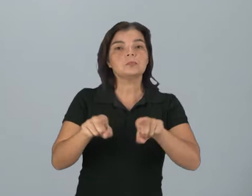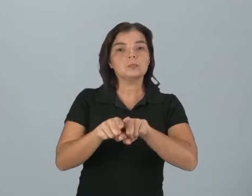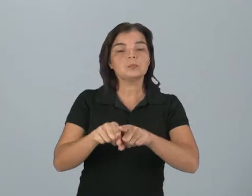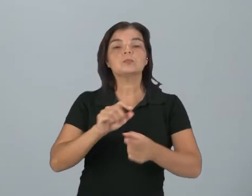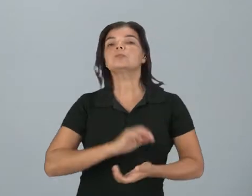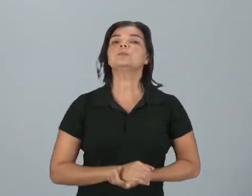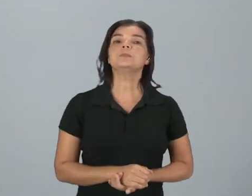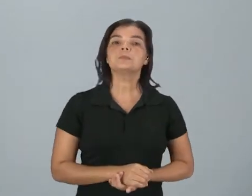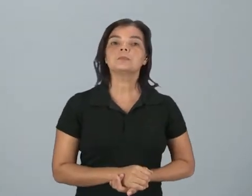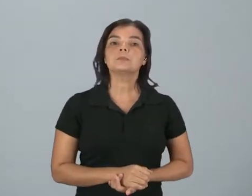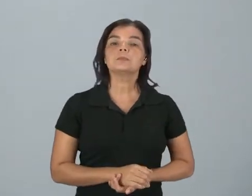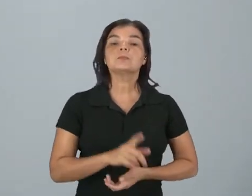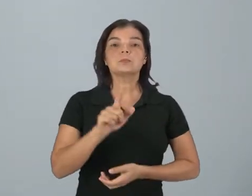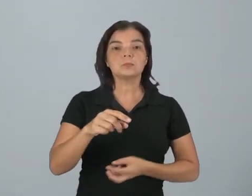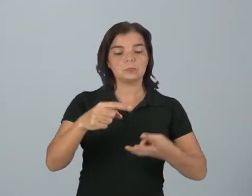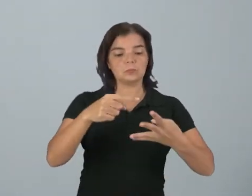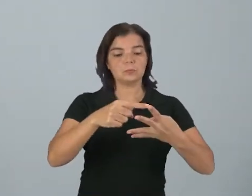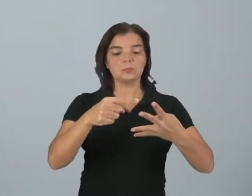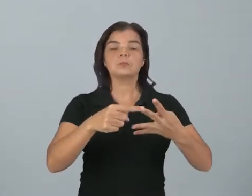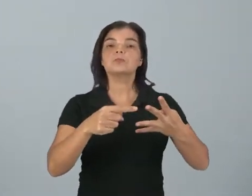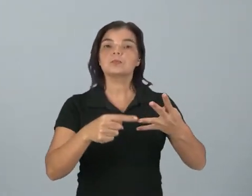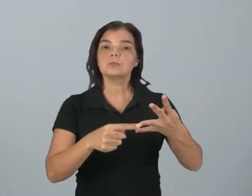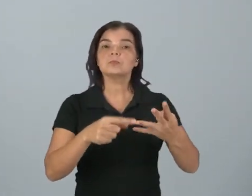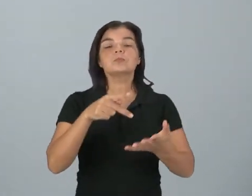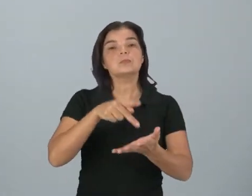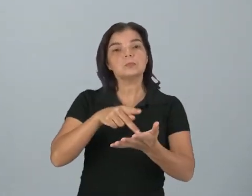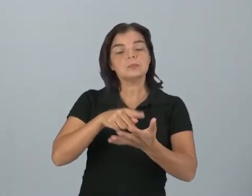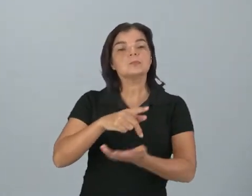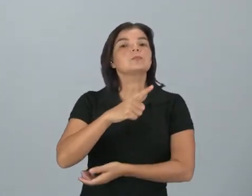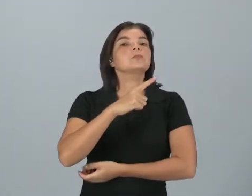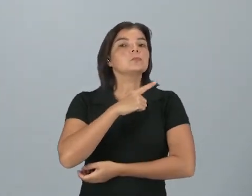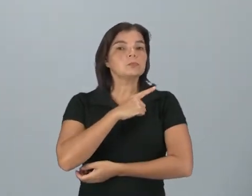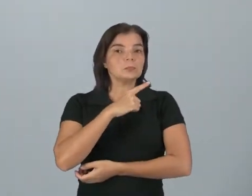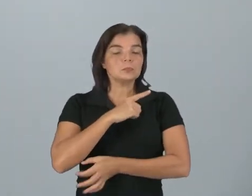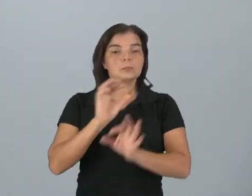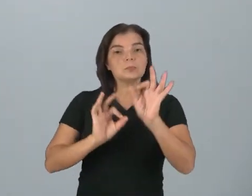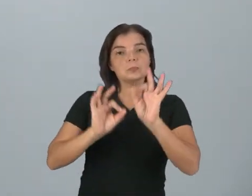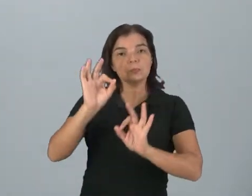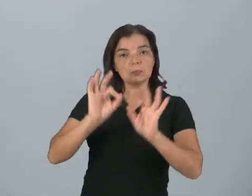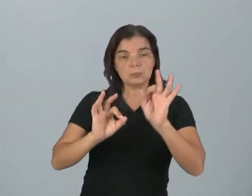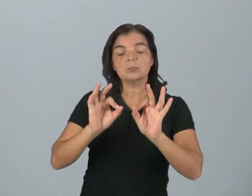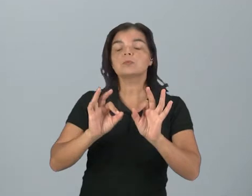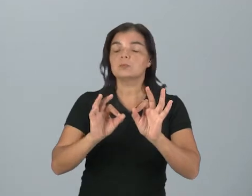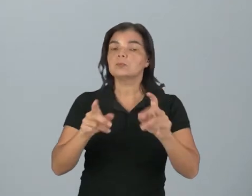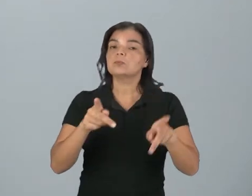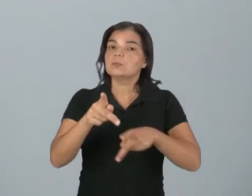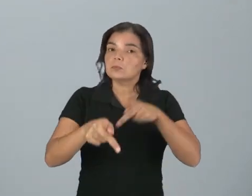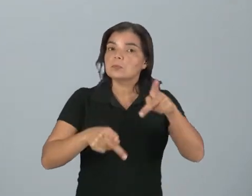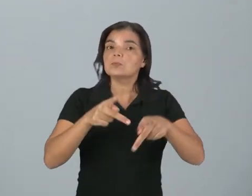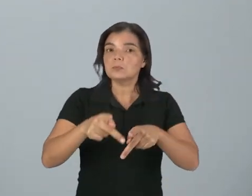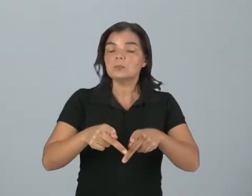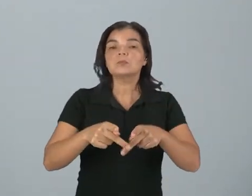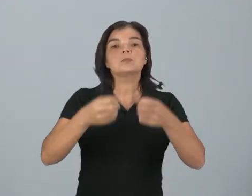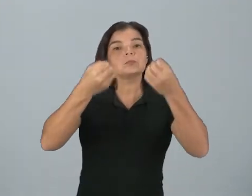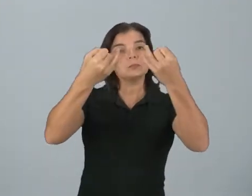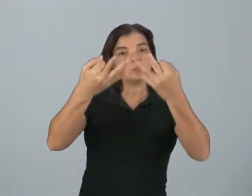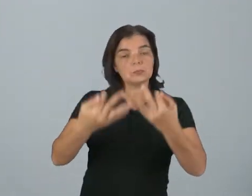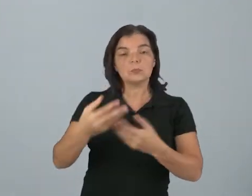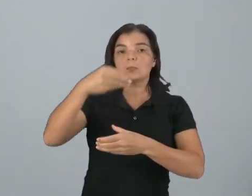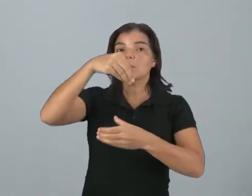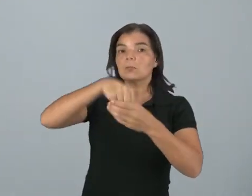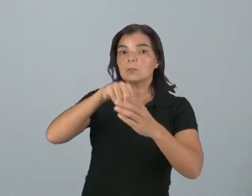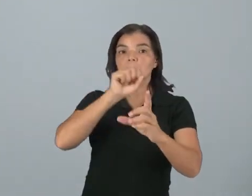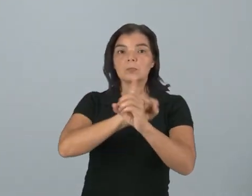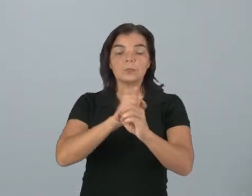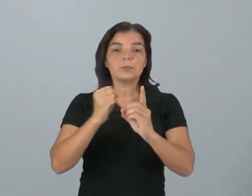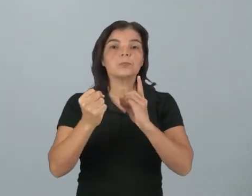porque esses 3 povos, na verdade, eles tinham essas organizações de civilizações muito bem definidas dentro